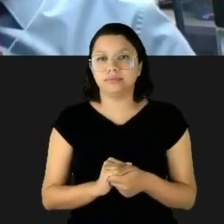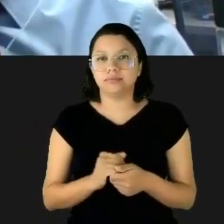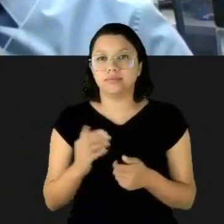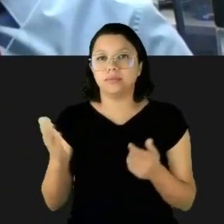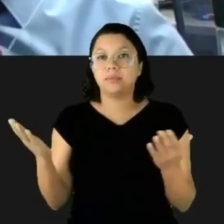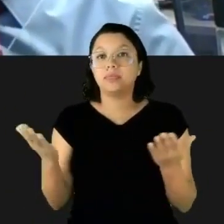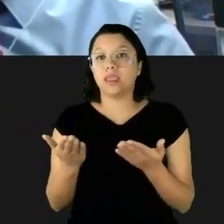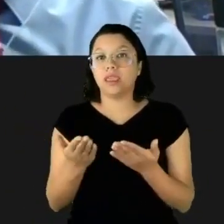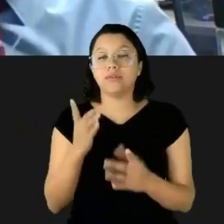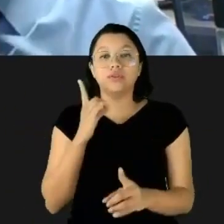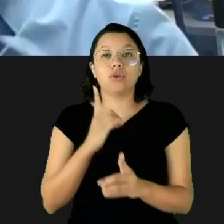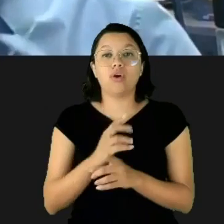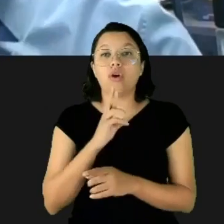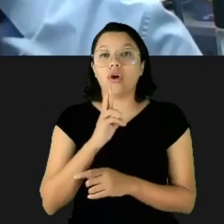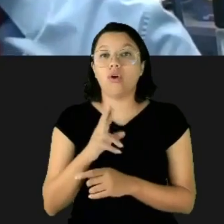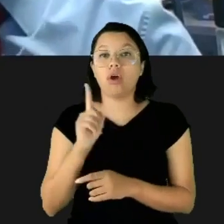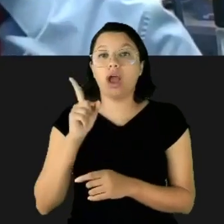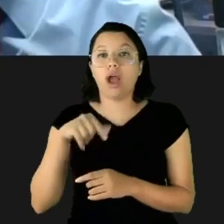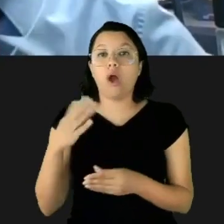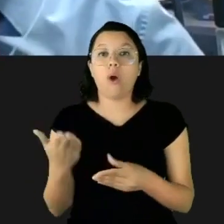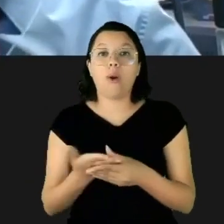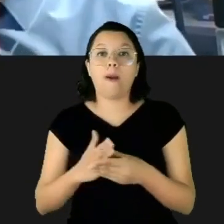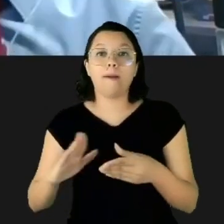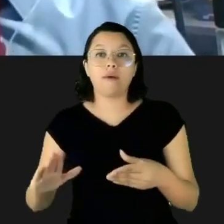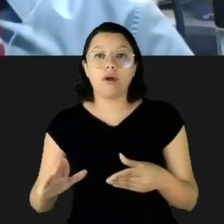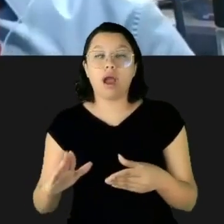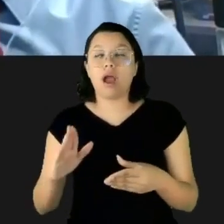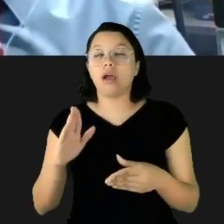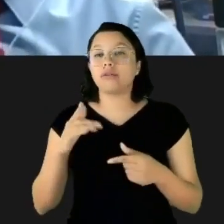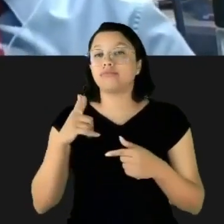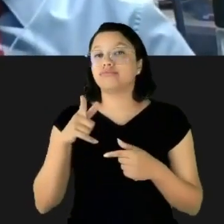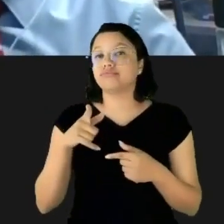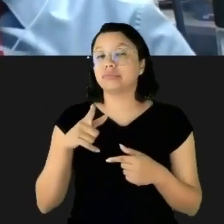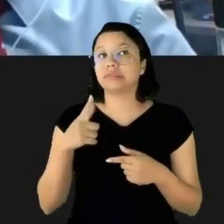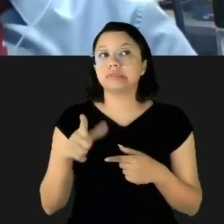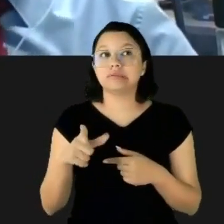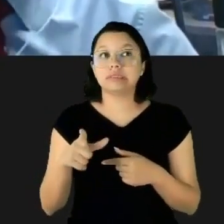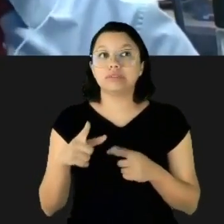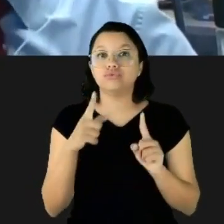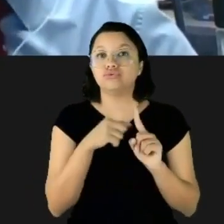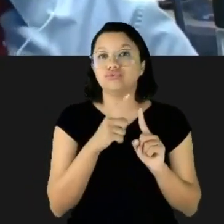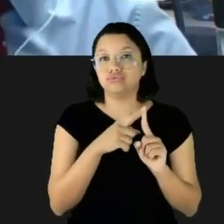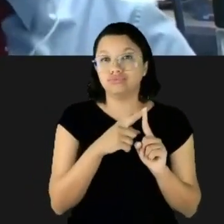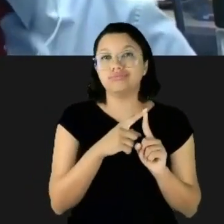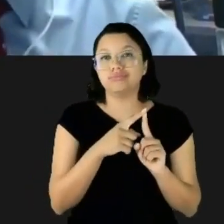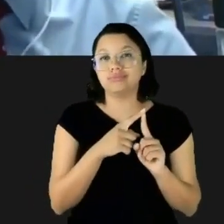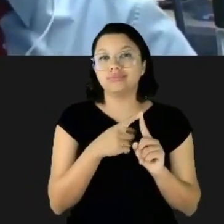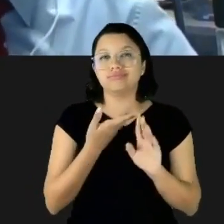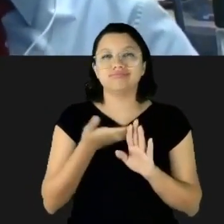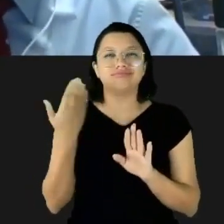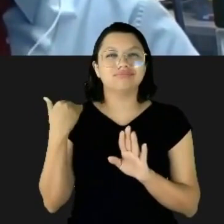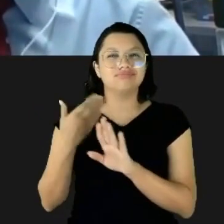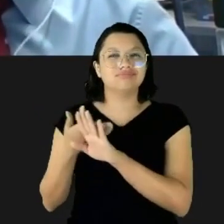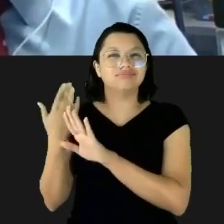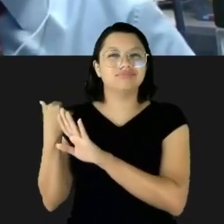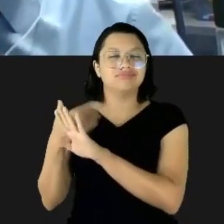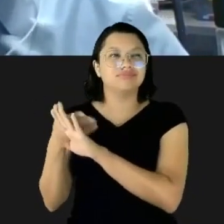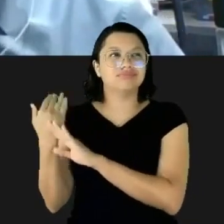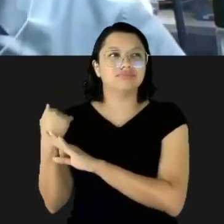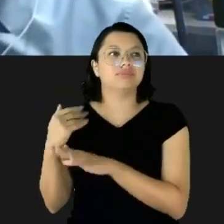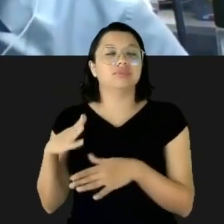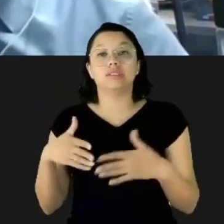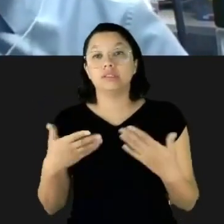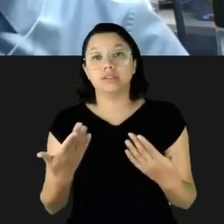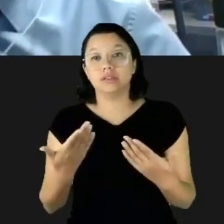Esse você não acha a resposta tem aquele processo que você não tem um modelo e você vai deixando para trás. E aí